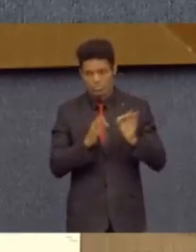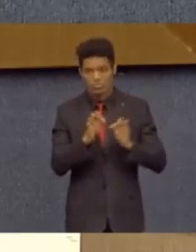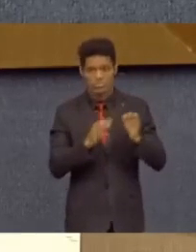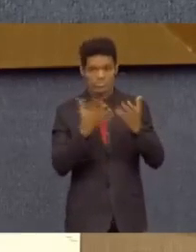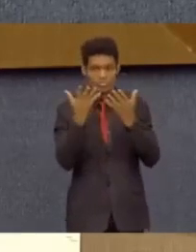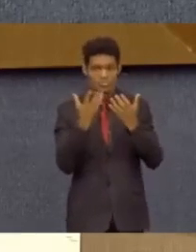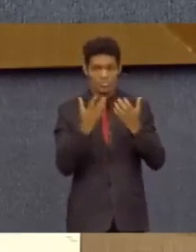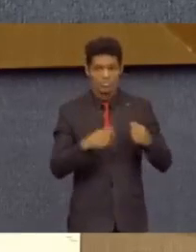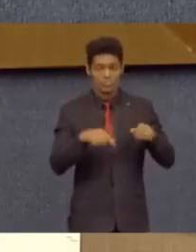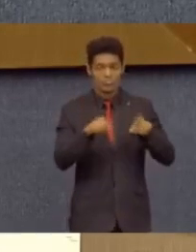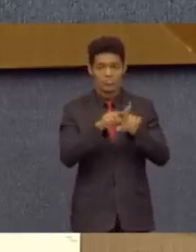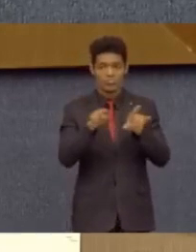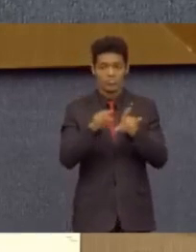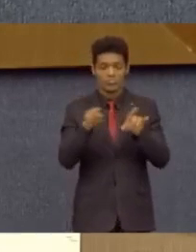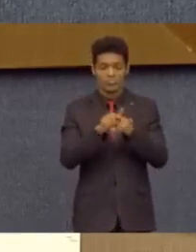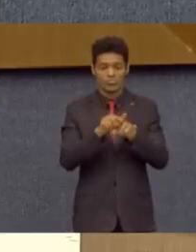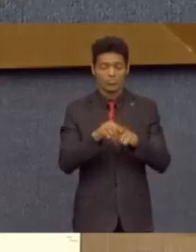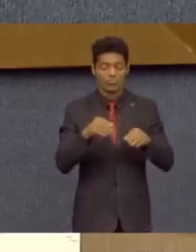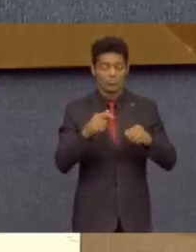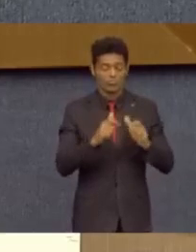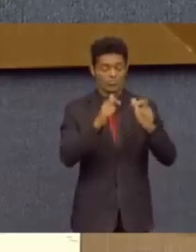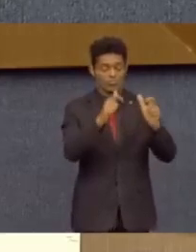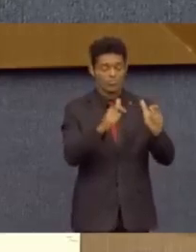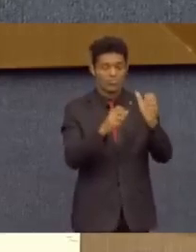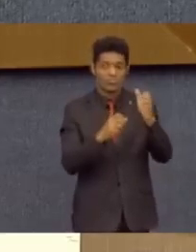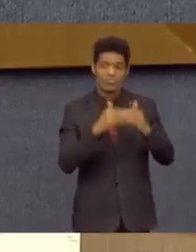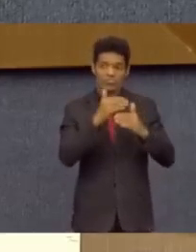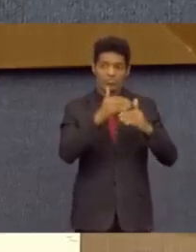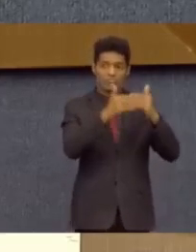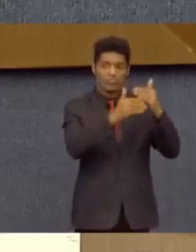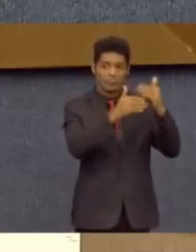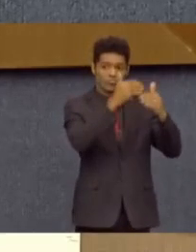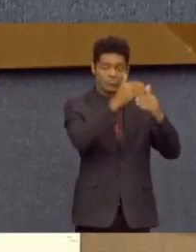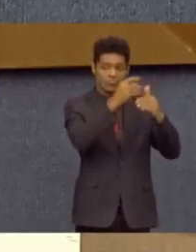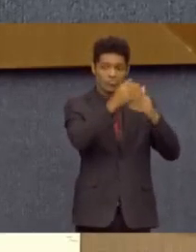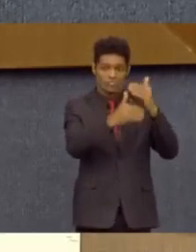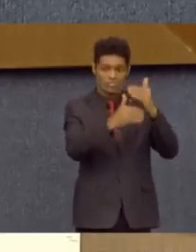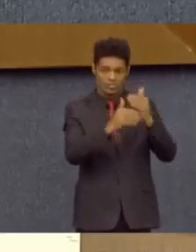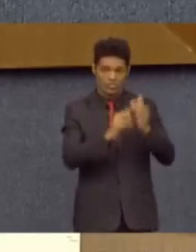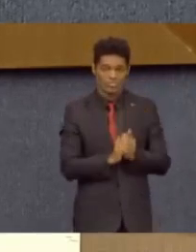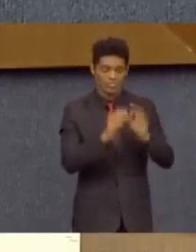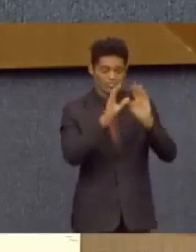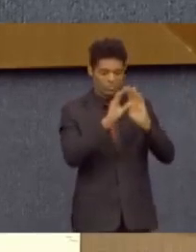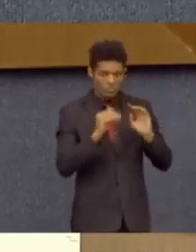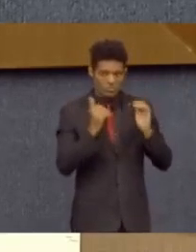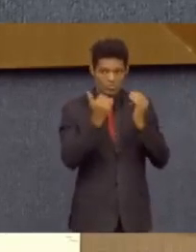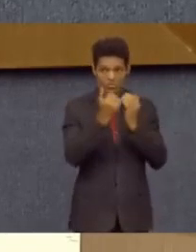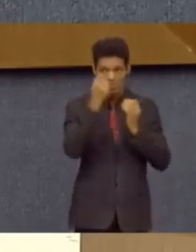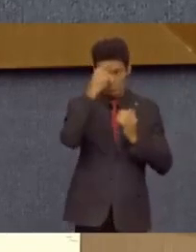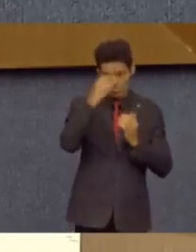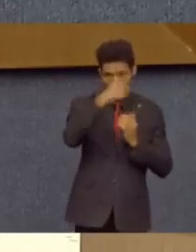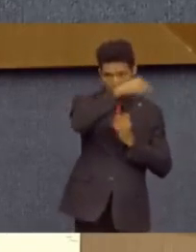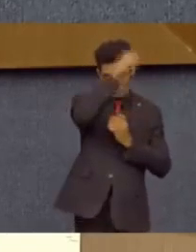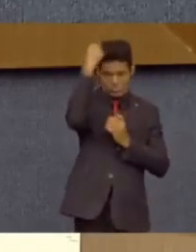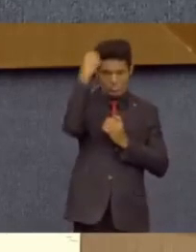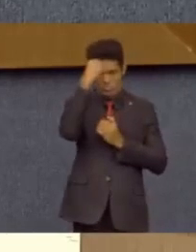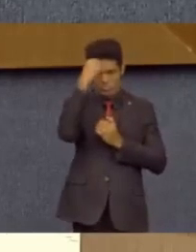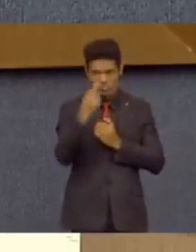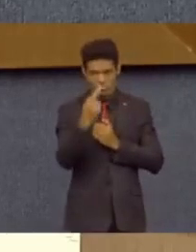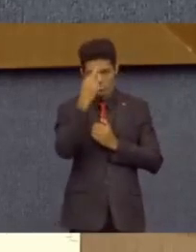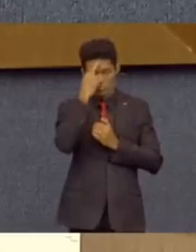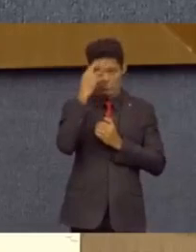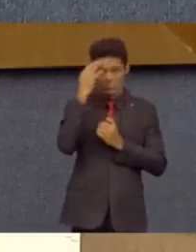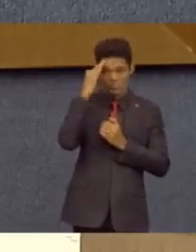a comunidade Santa Rita, sonho antigo dos paroquianos de Santa Dulce, e atendendo